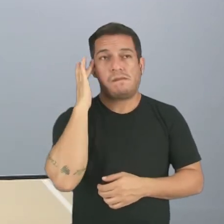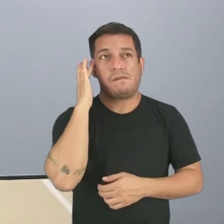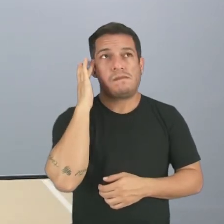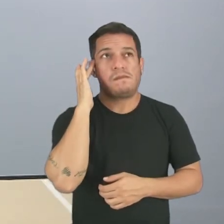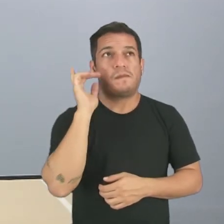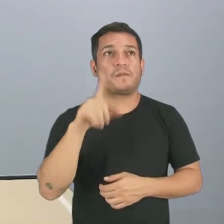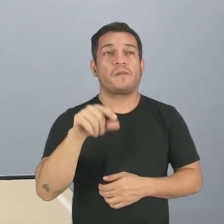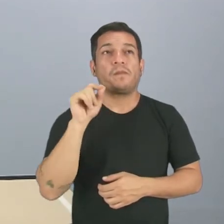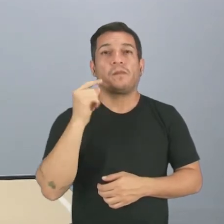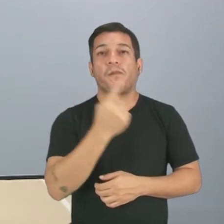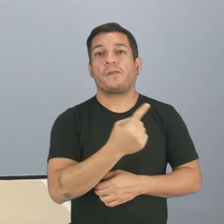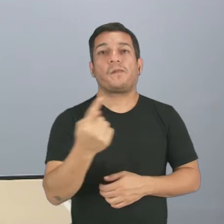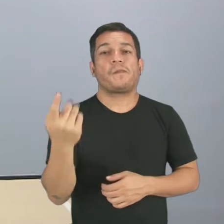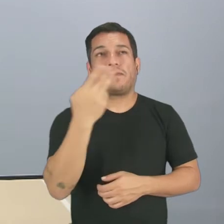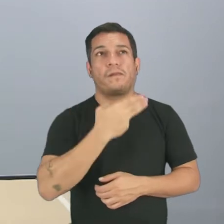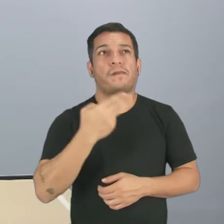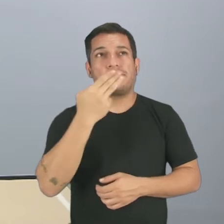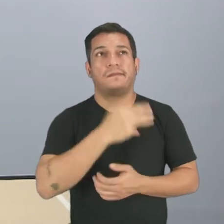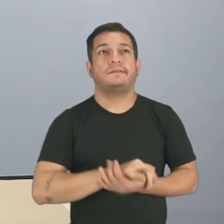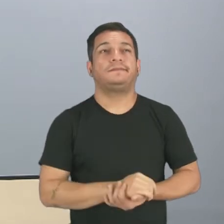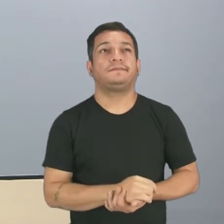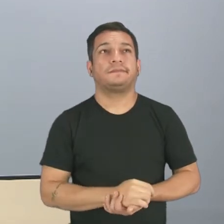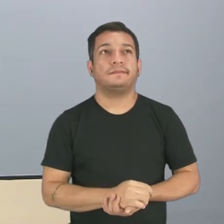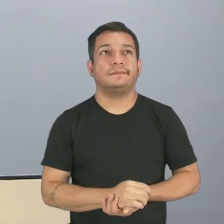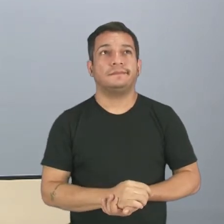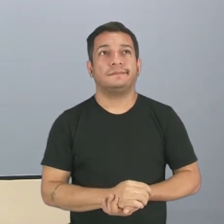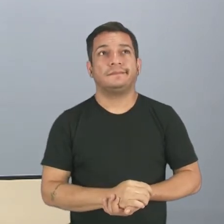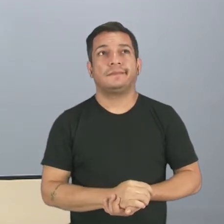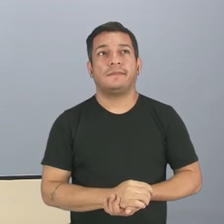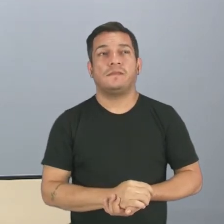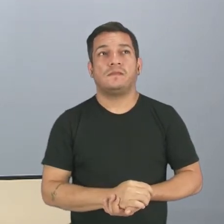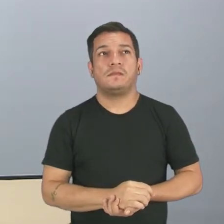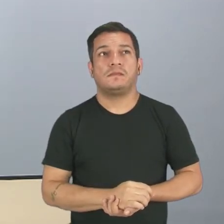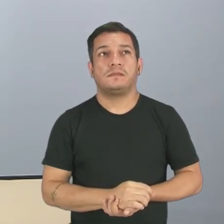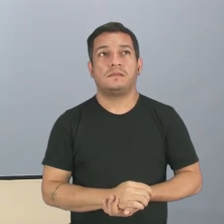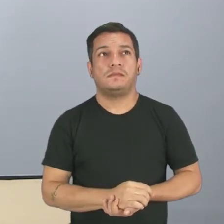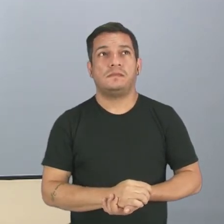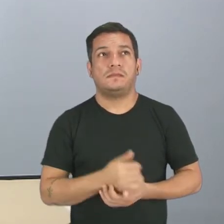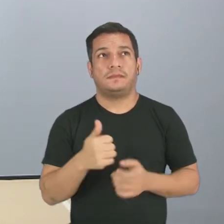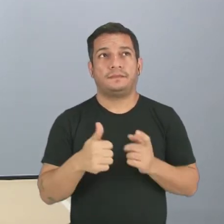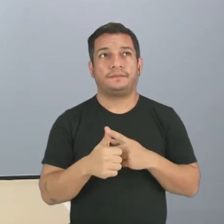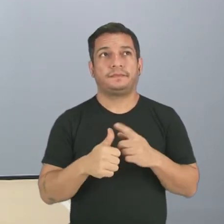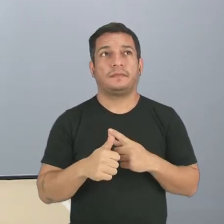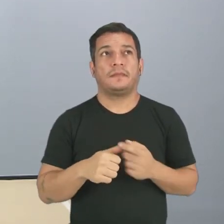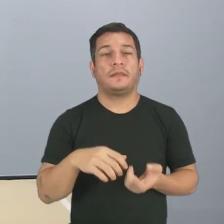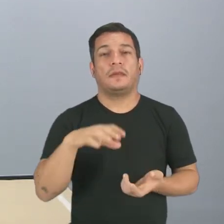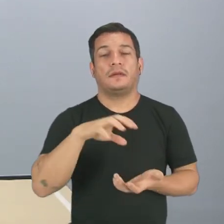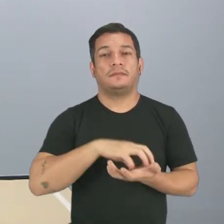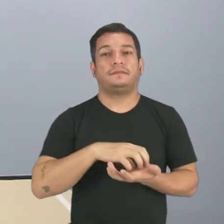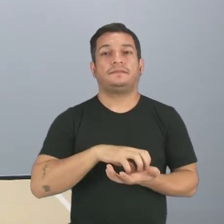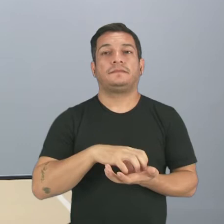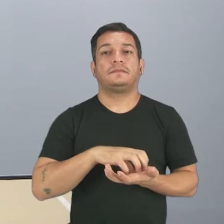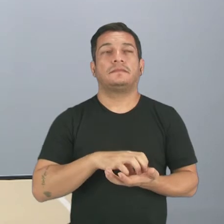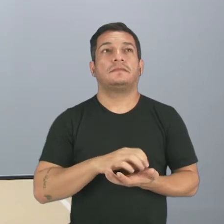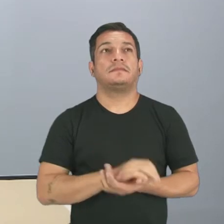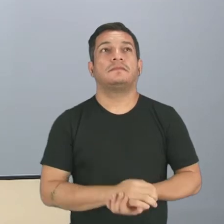que escolheram cada um dos doces? Vamos lá. Primeiro, o cupcake.